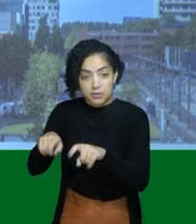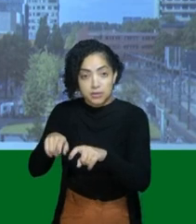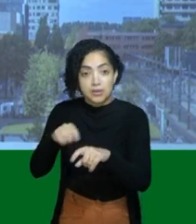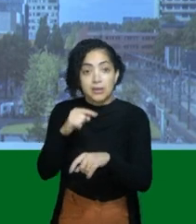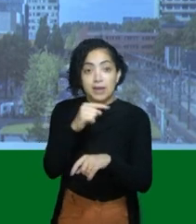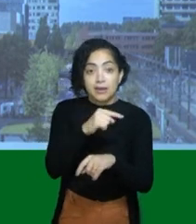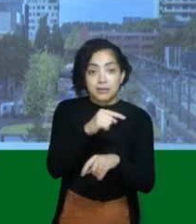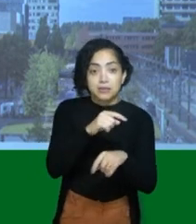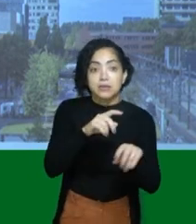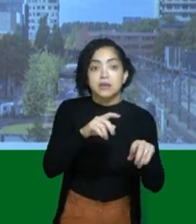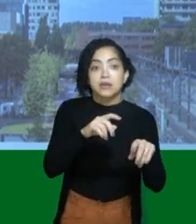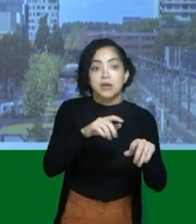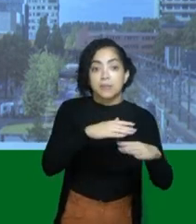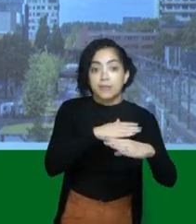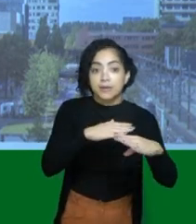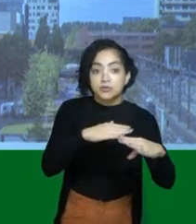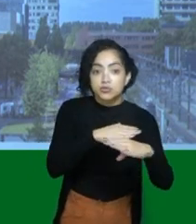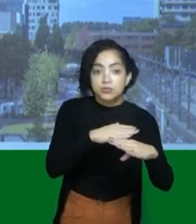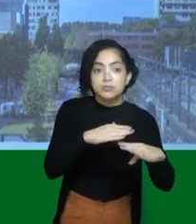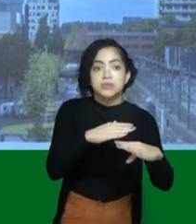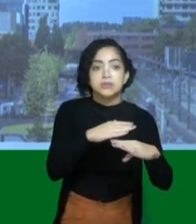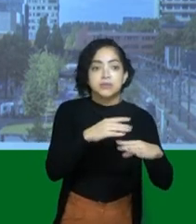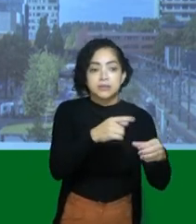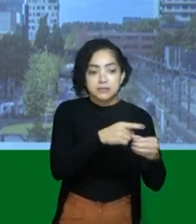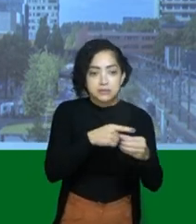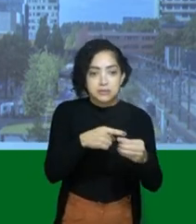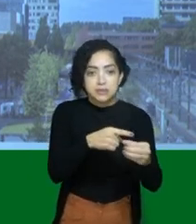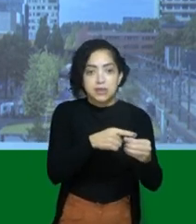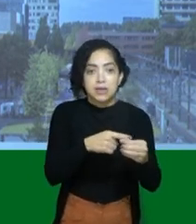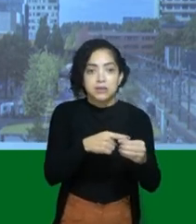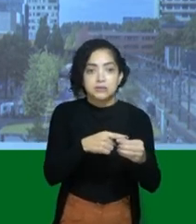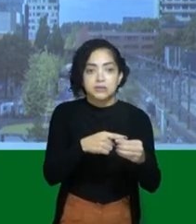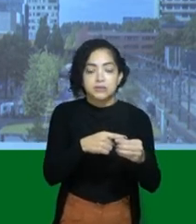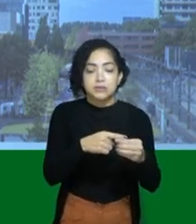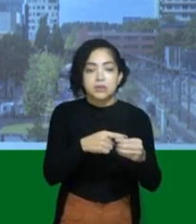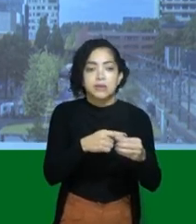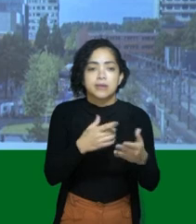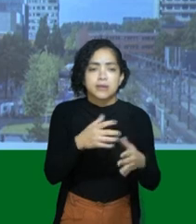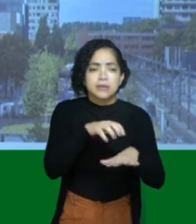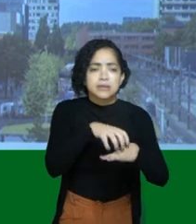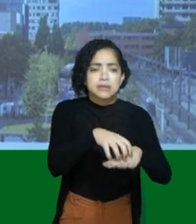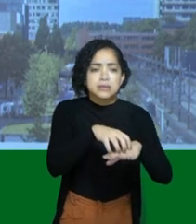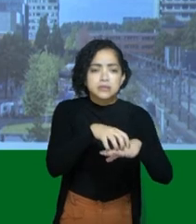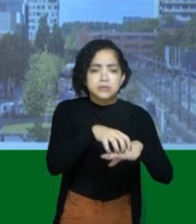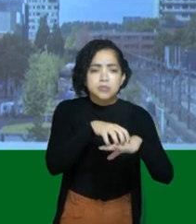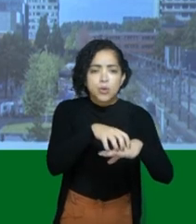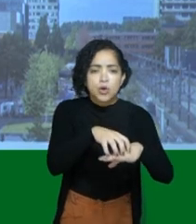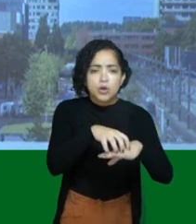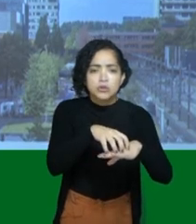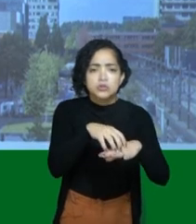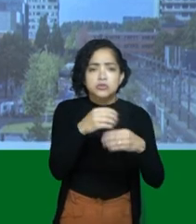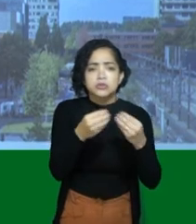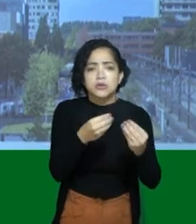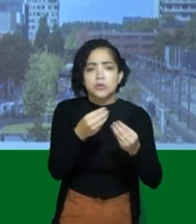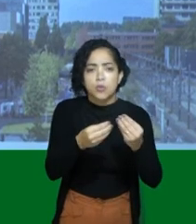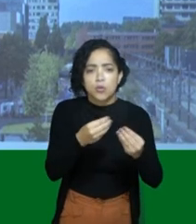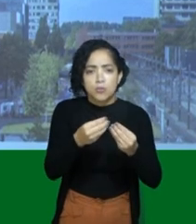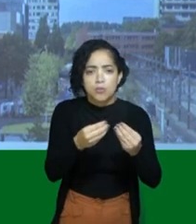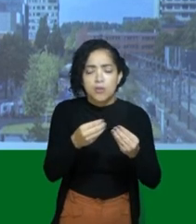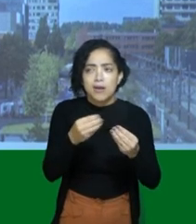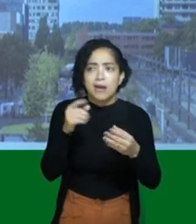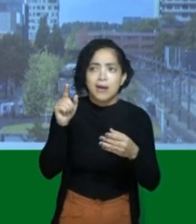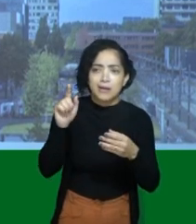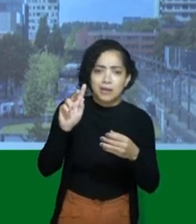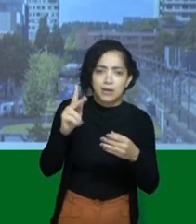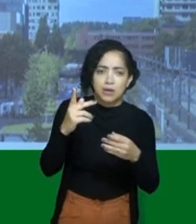a parte urbana é isso. Né? A gente ainda não pensa em transporte coletivo. Né? Aí o cara fala, ah, mas é porque a